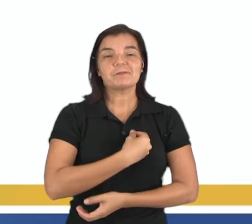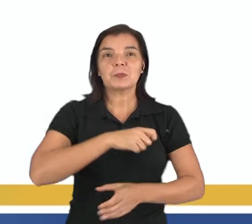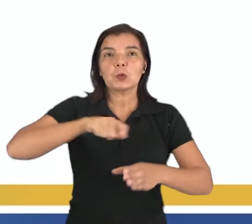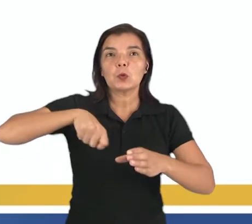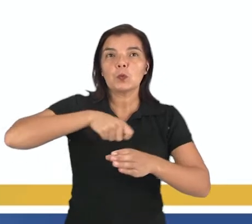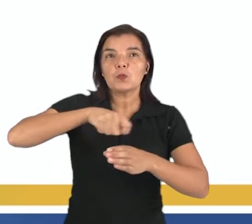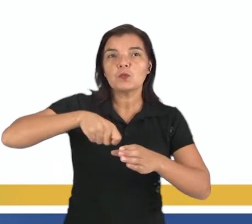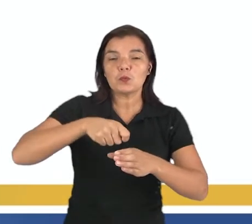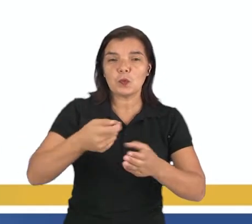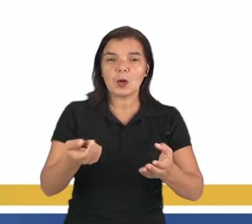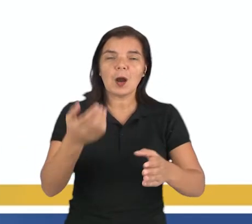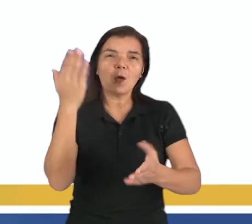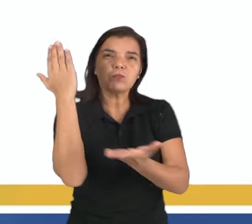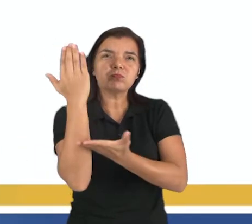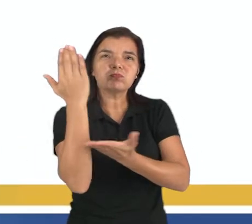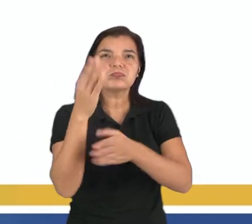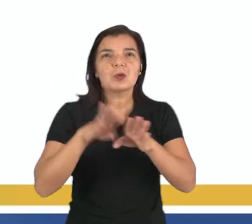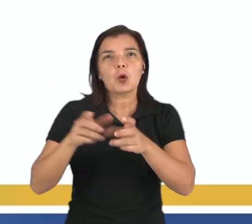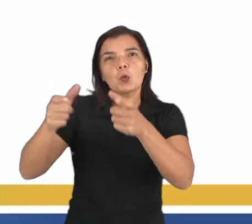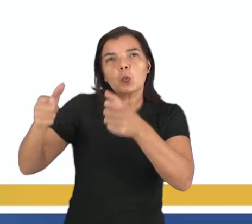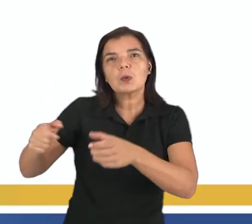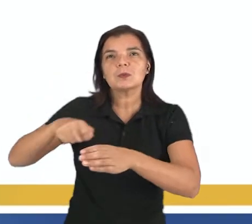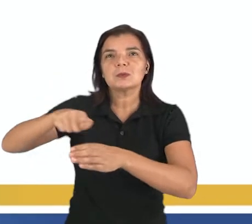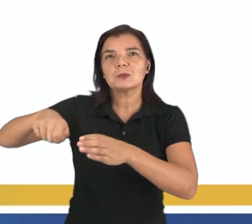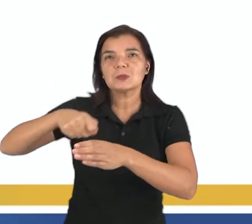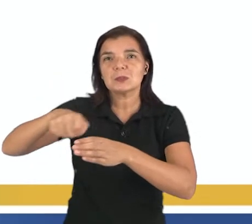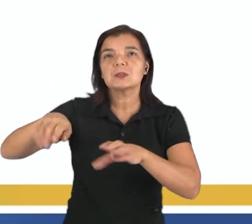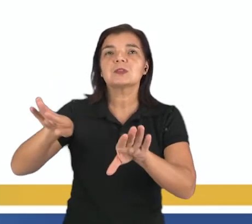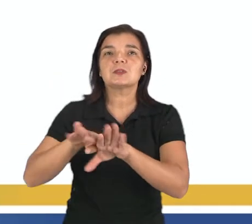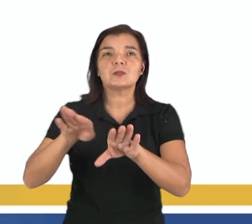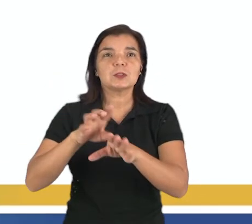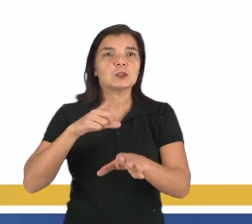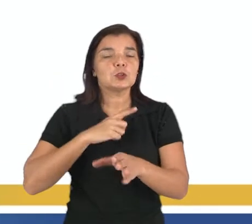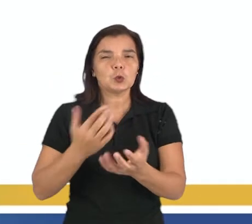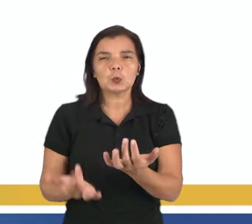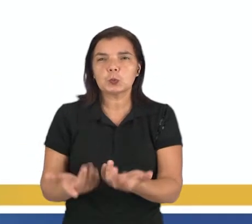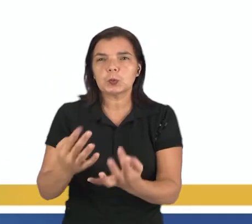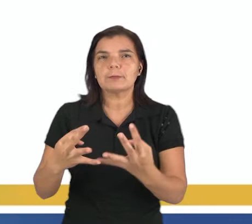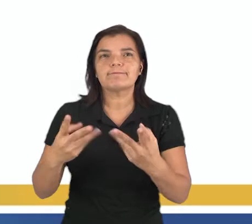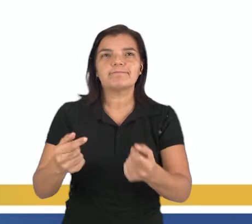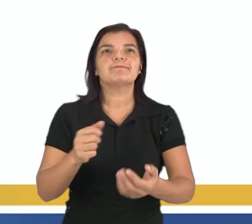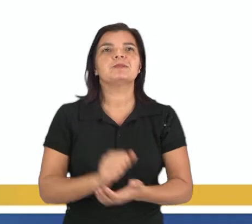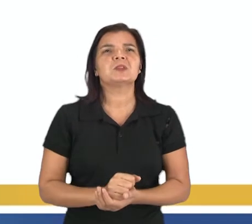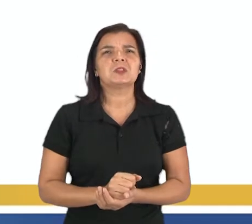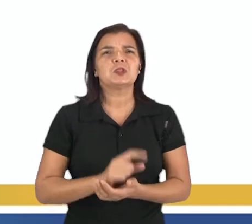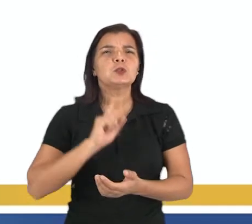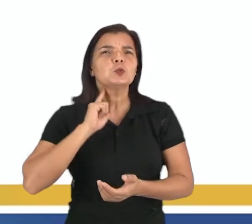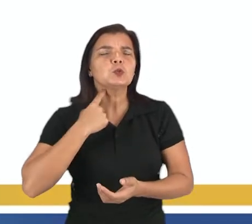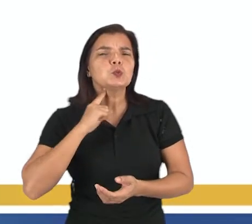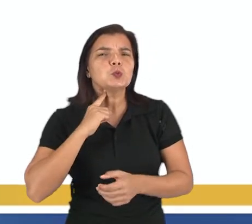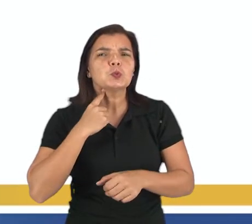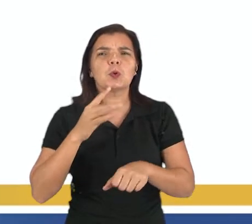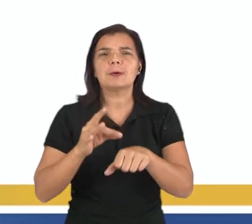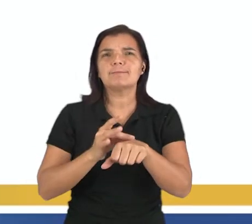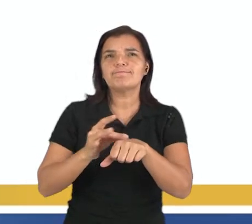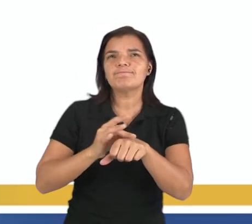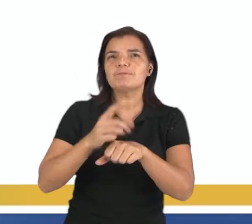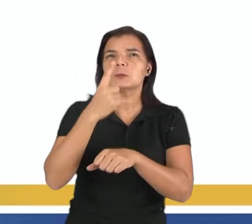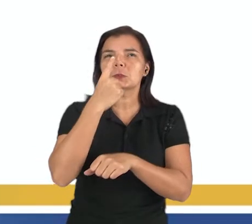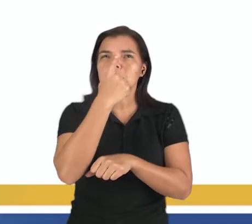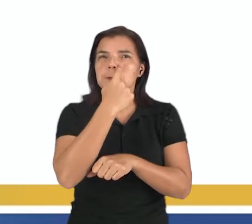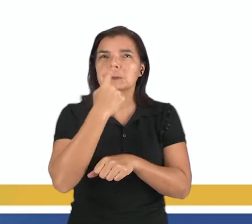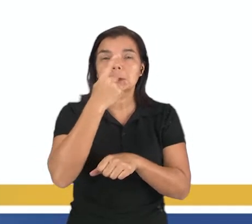o fogão a lenha num dos cantos da cozinha, que tisnava tudo, manchando de preto